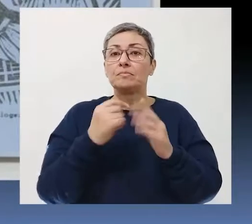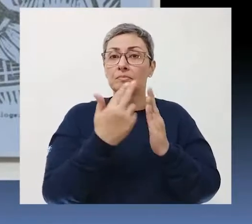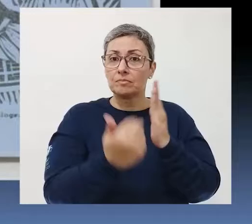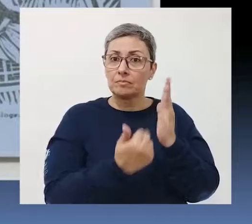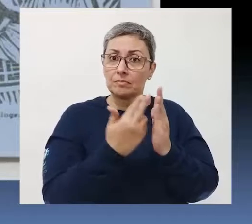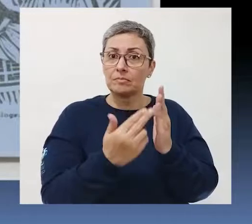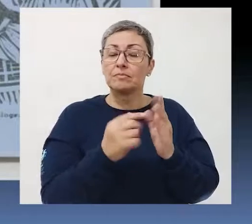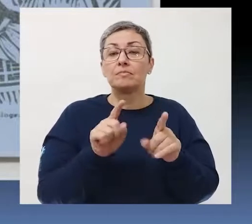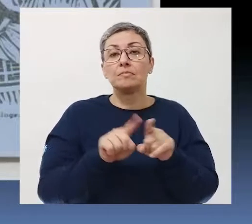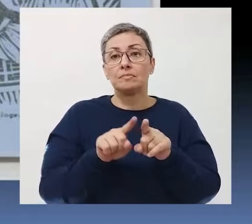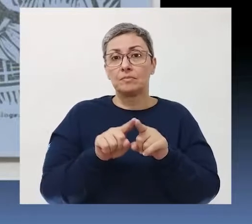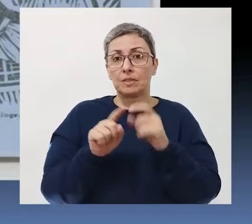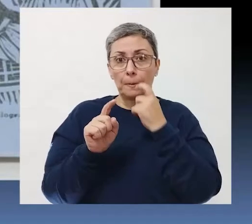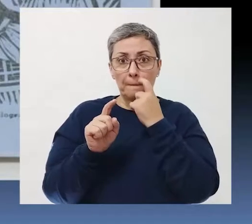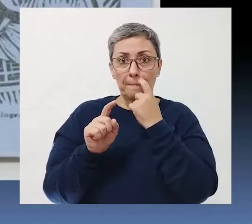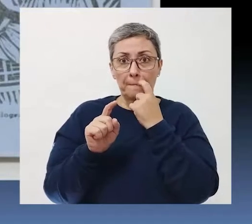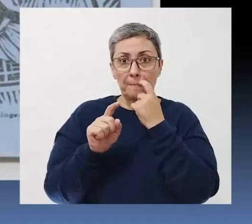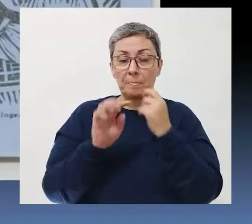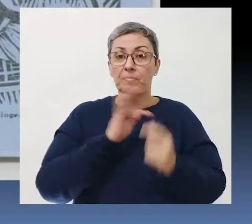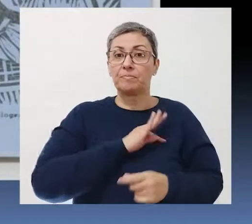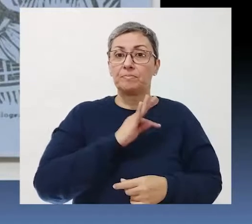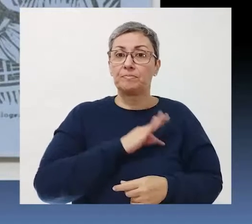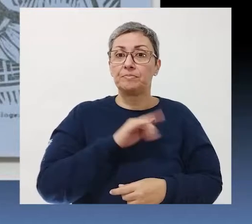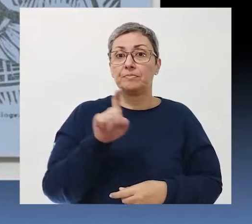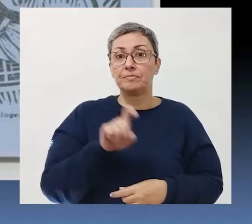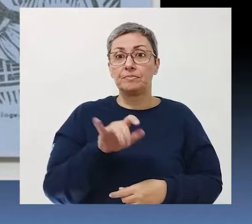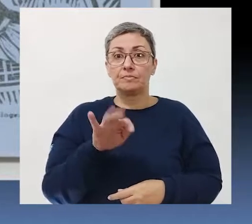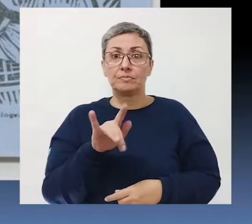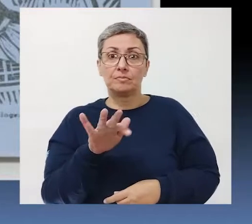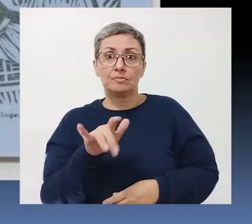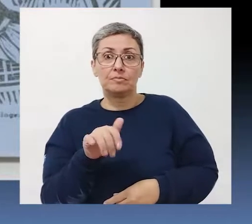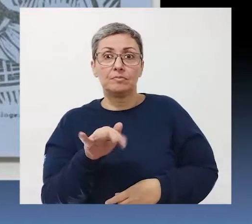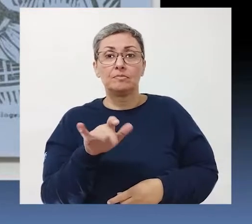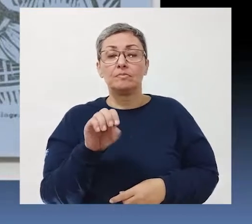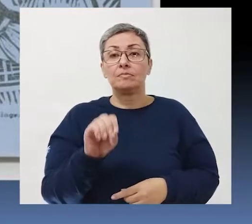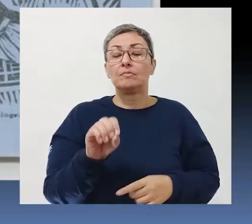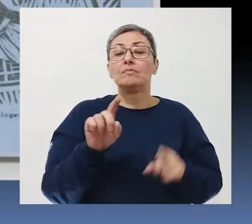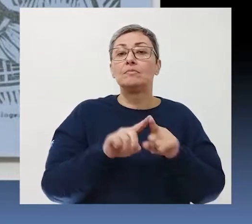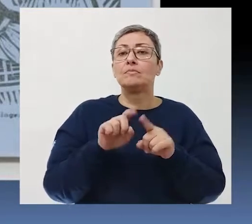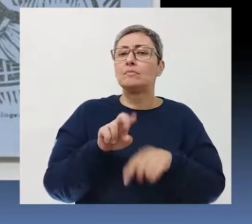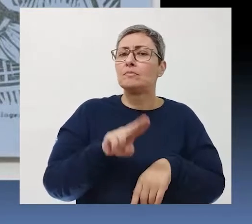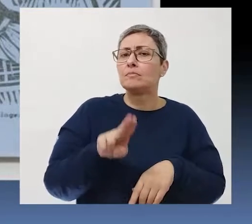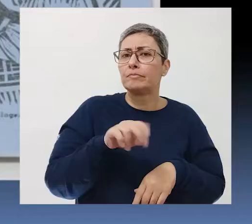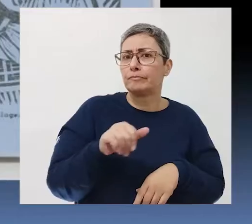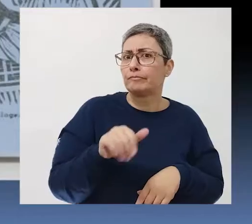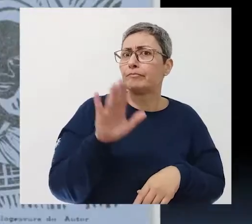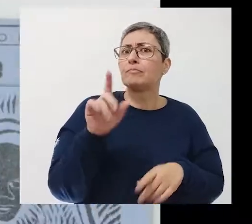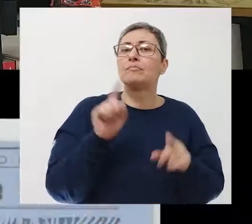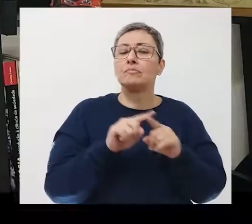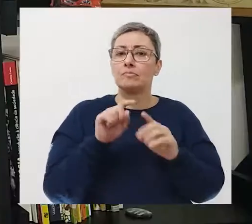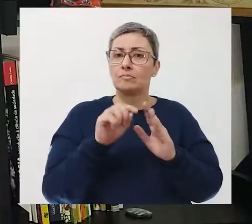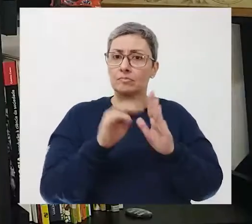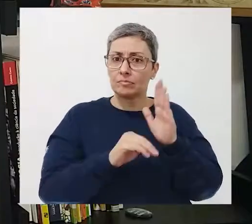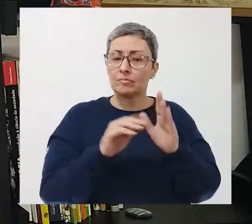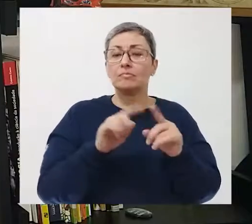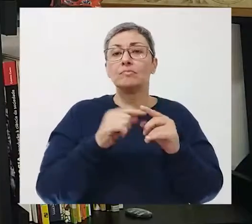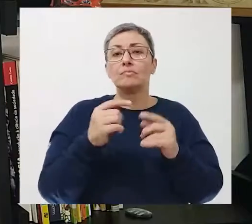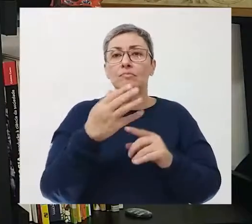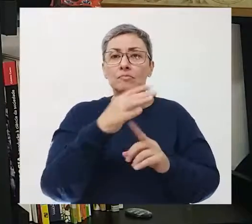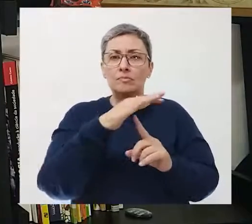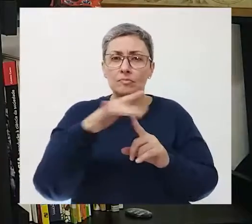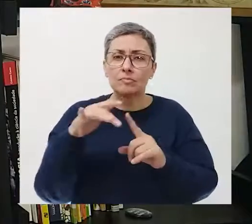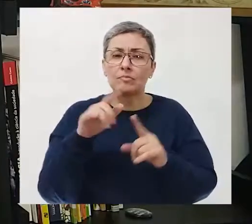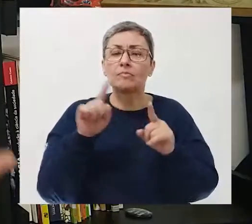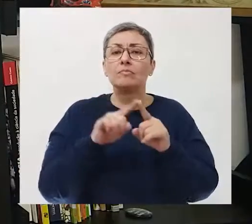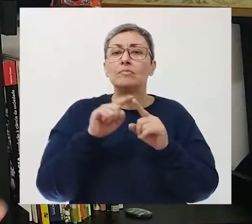ilustrações. A técnica da xilogravura, ela era muito utilizada para representar paisagens e ilustrações